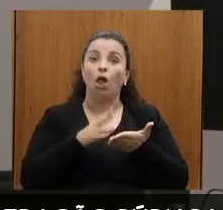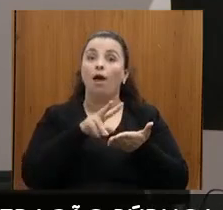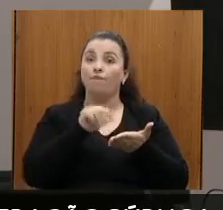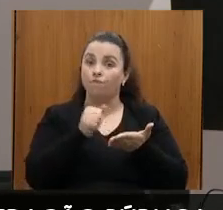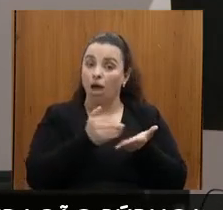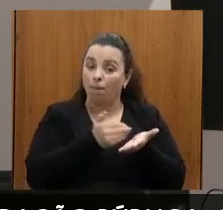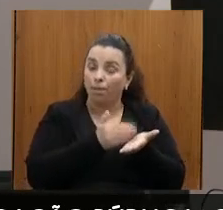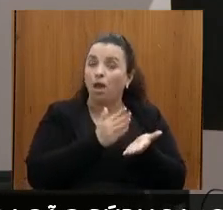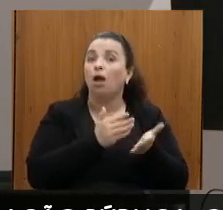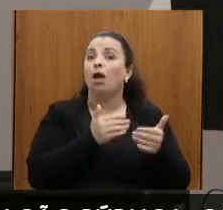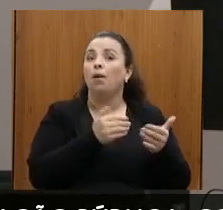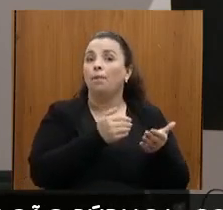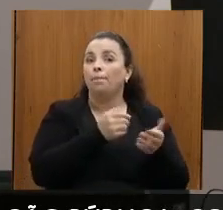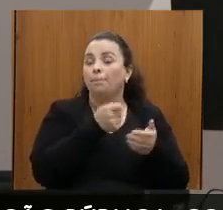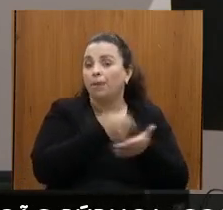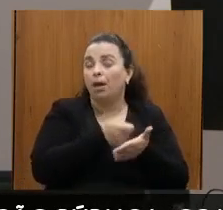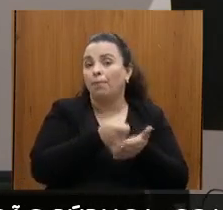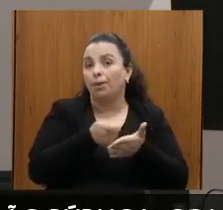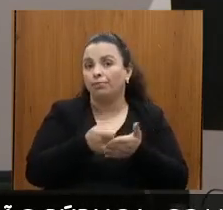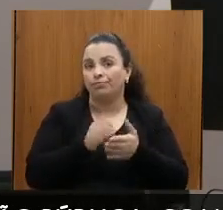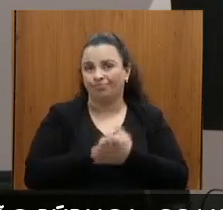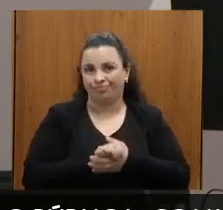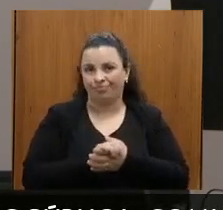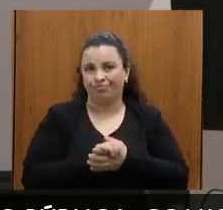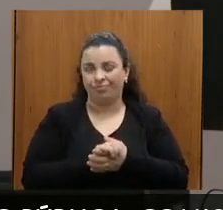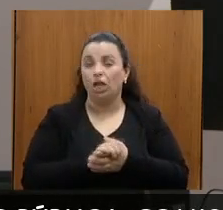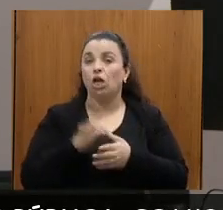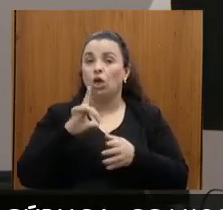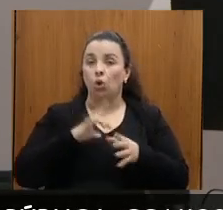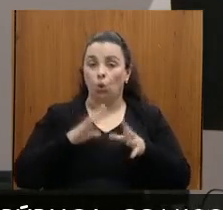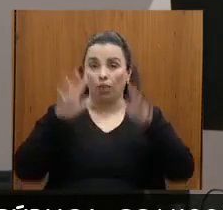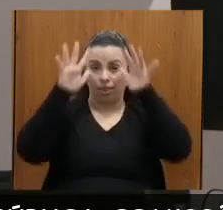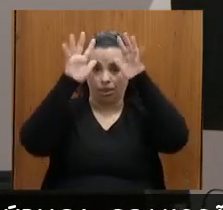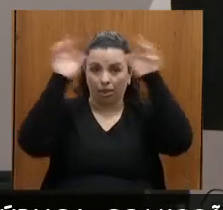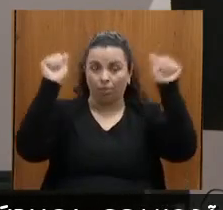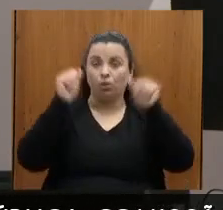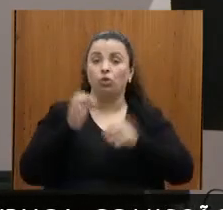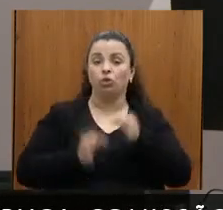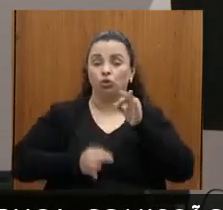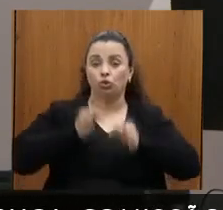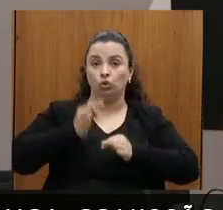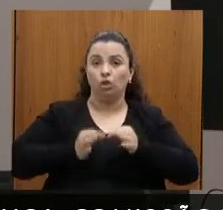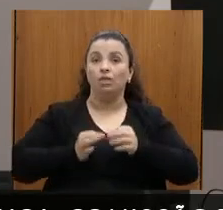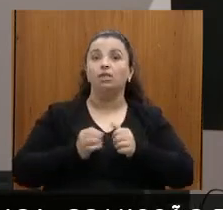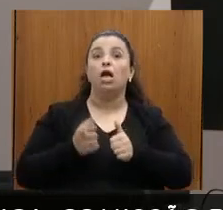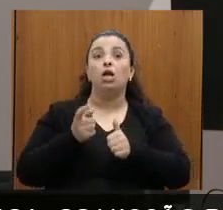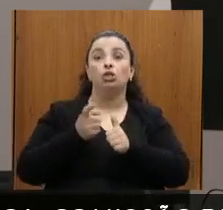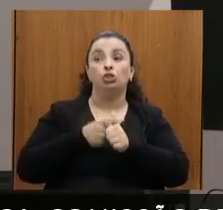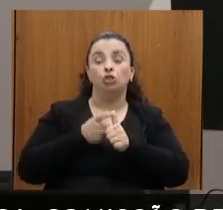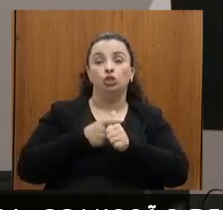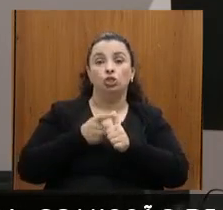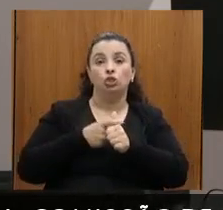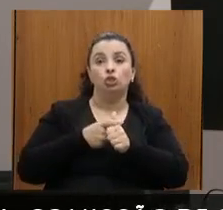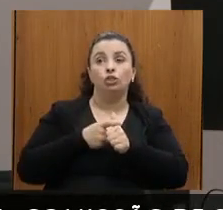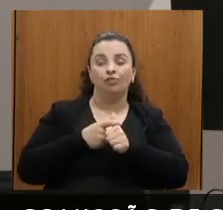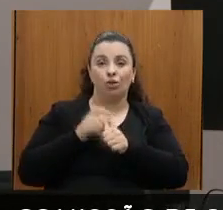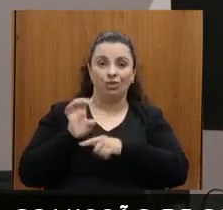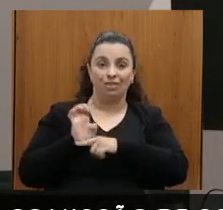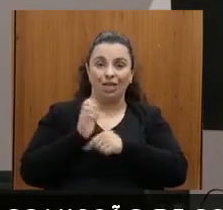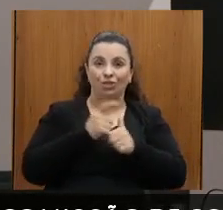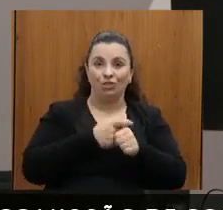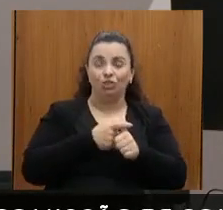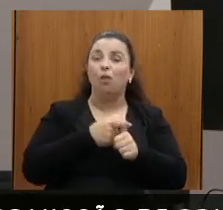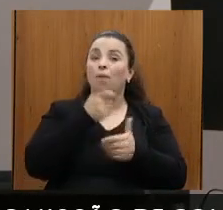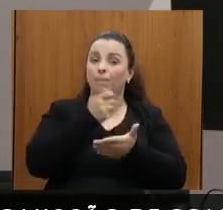A dívida com o Tribunal de Justiça de Minas Gerais foram parceladas e estão sendo pagas. e a